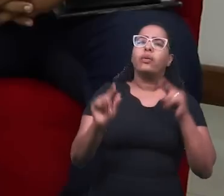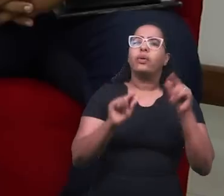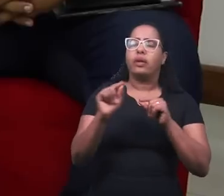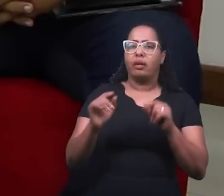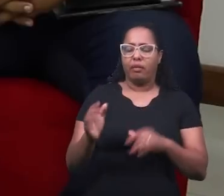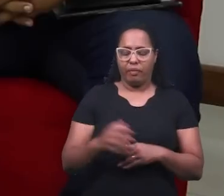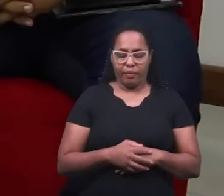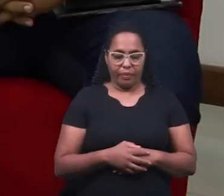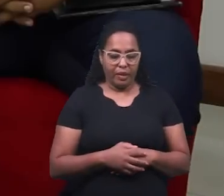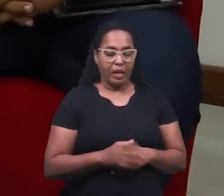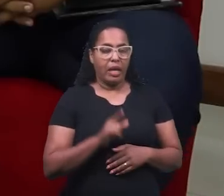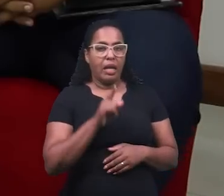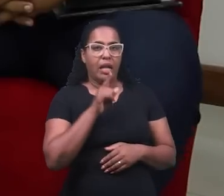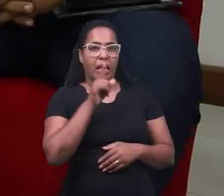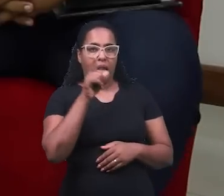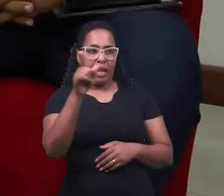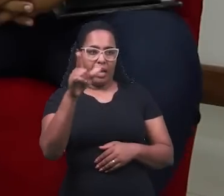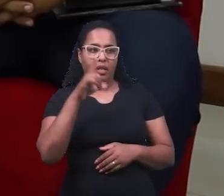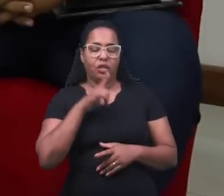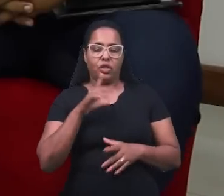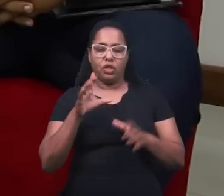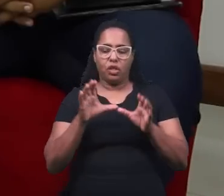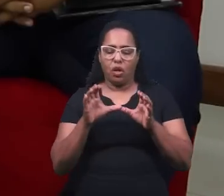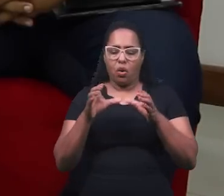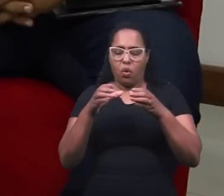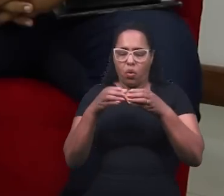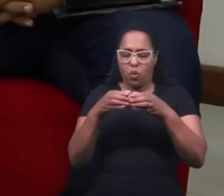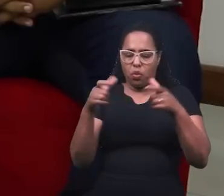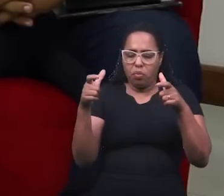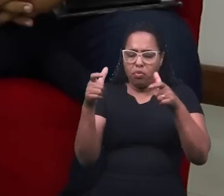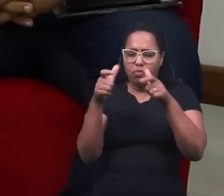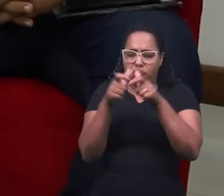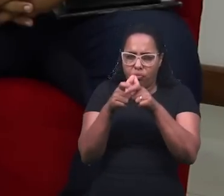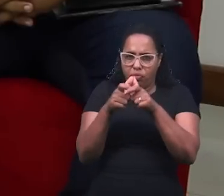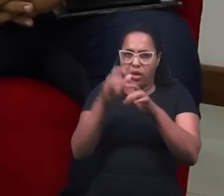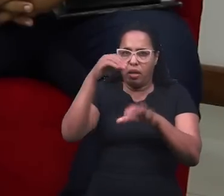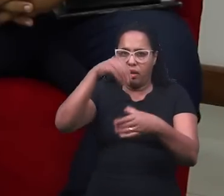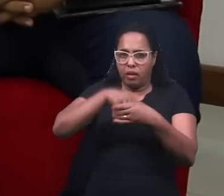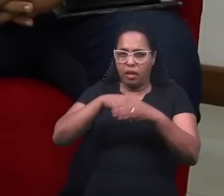lá? Nós encontramos um pequeno grupo reunindo dentro da casa do diácono